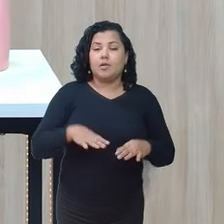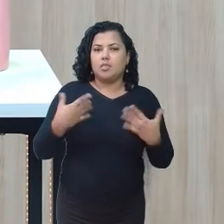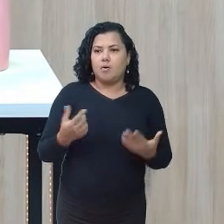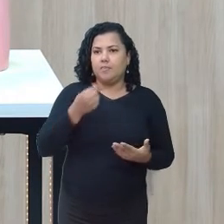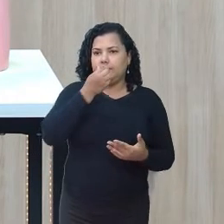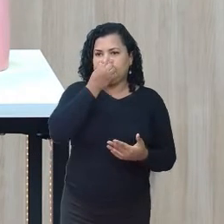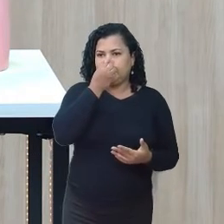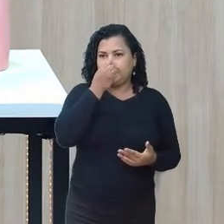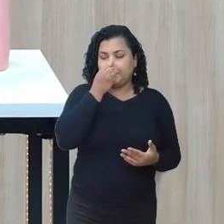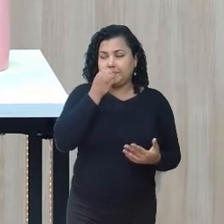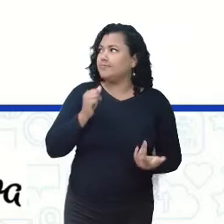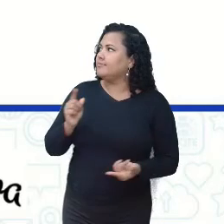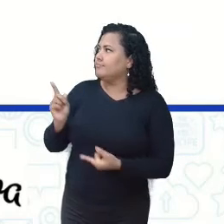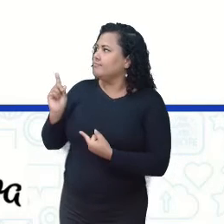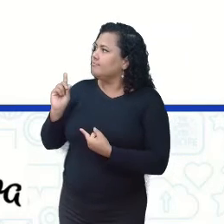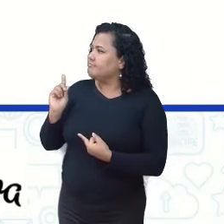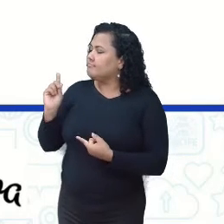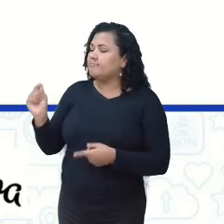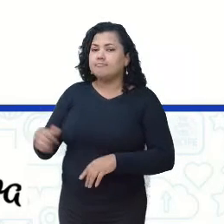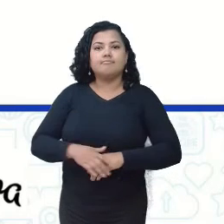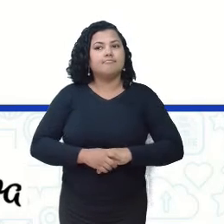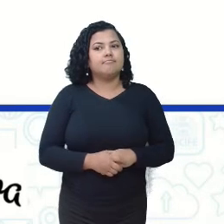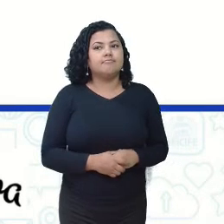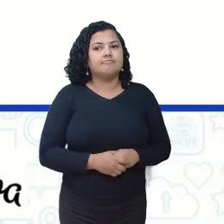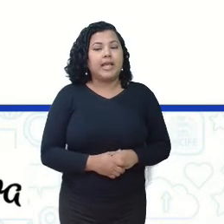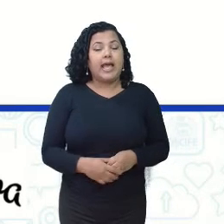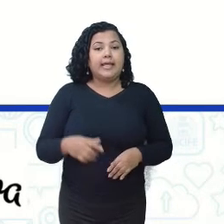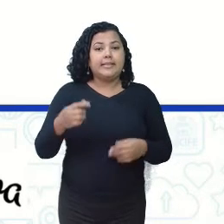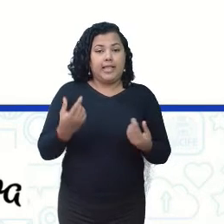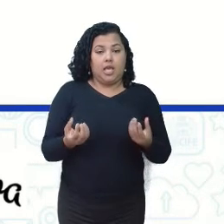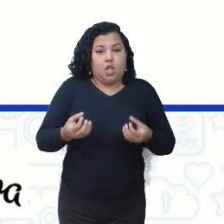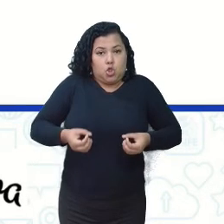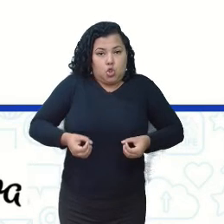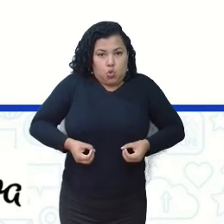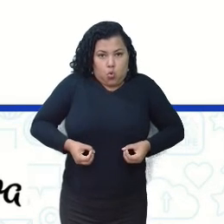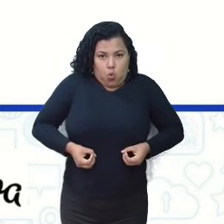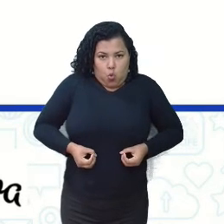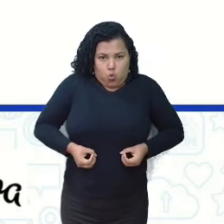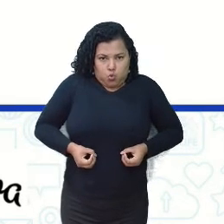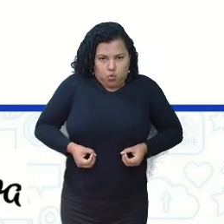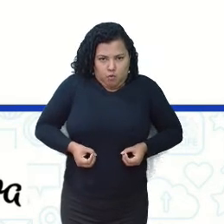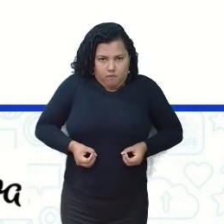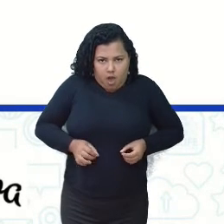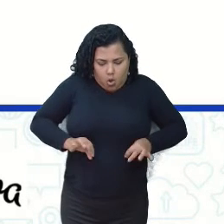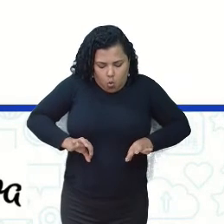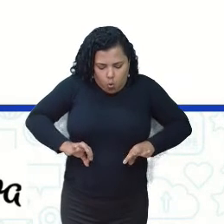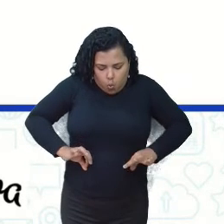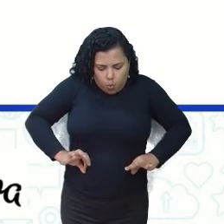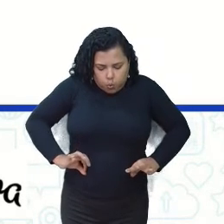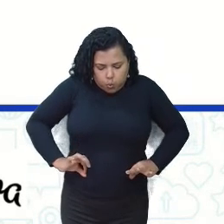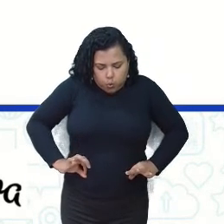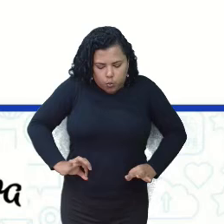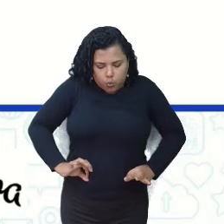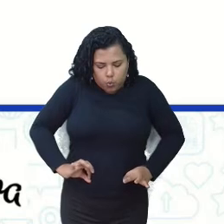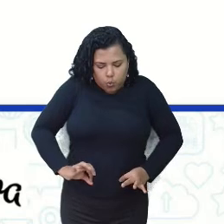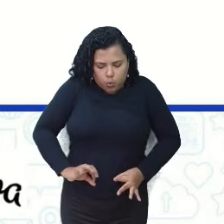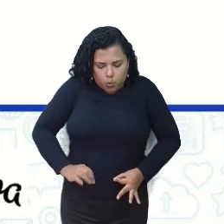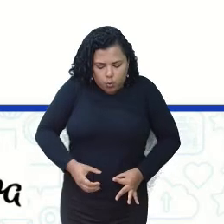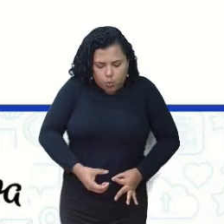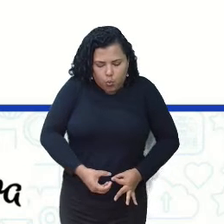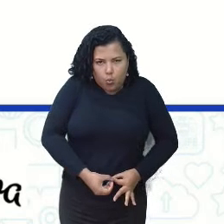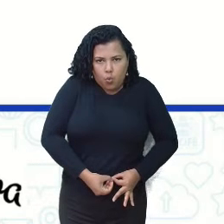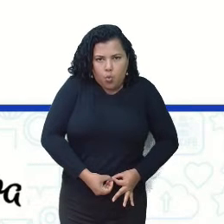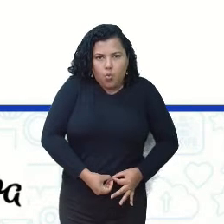como estamos vendo, ele é formado por 2 ovários, 2 tubas uterinas,